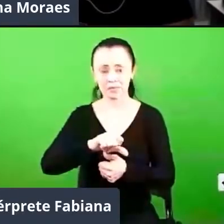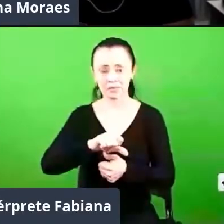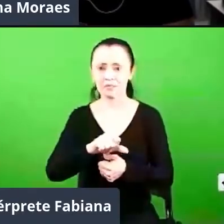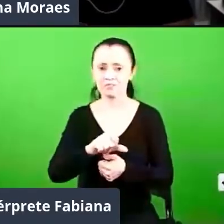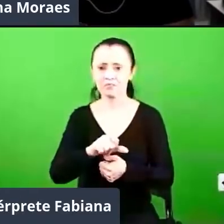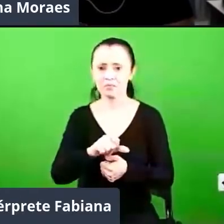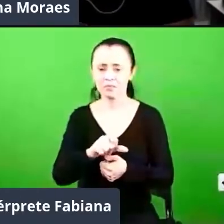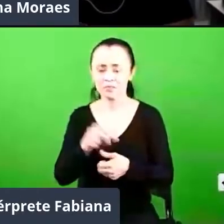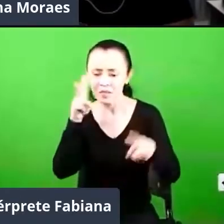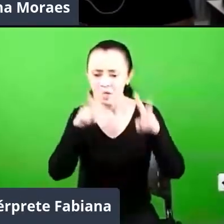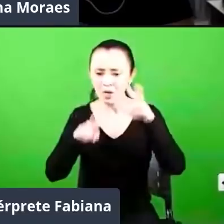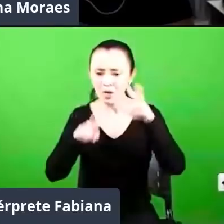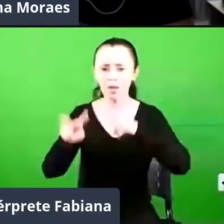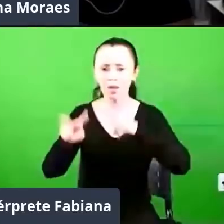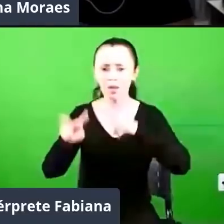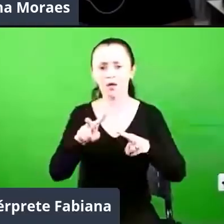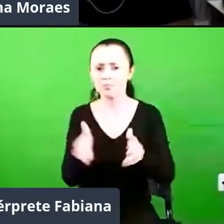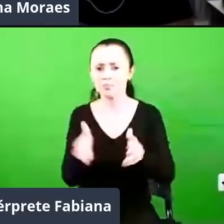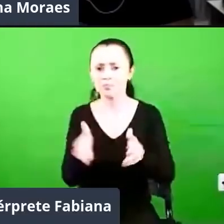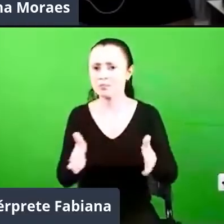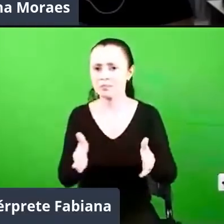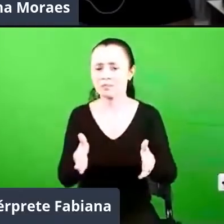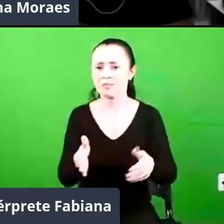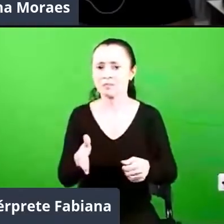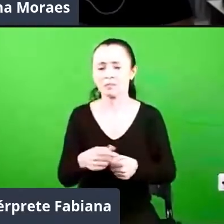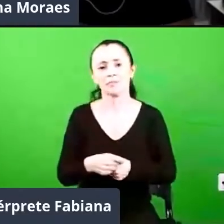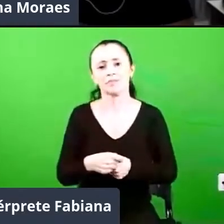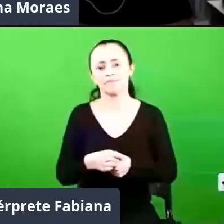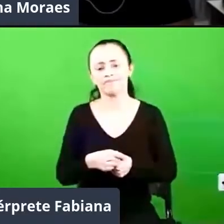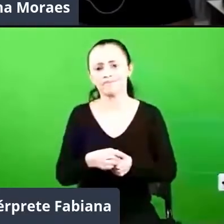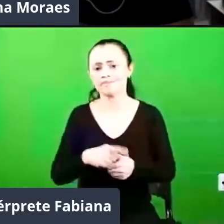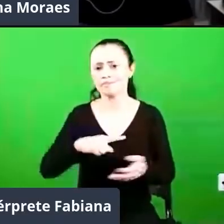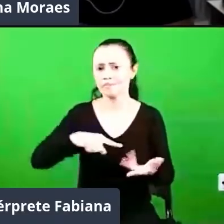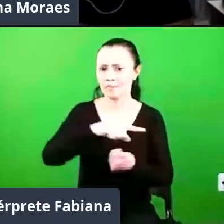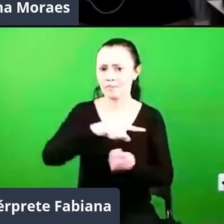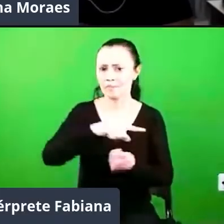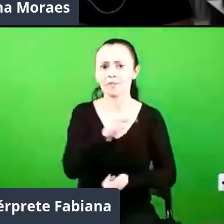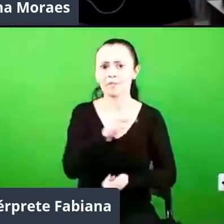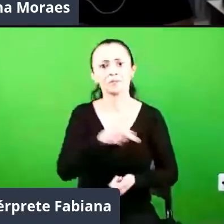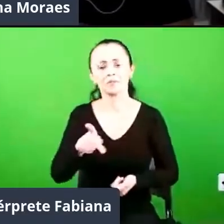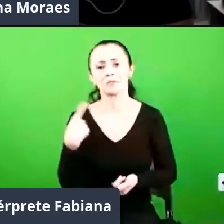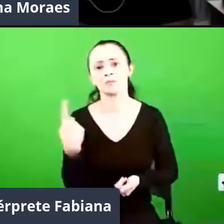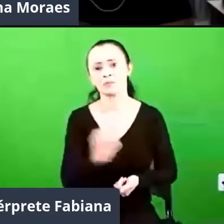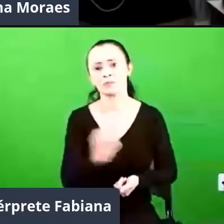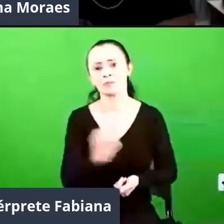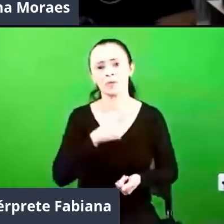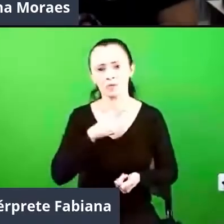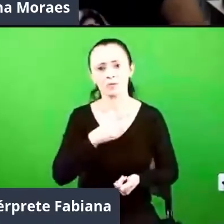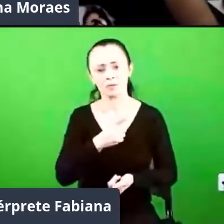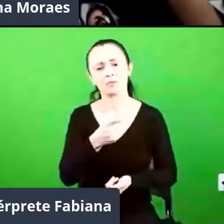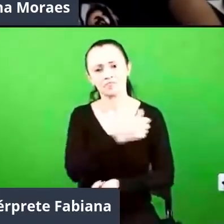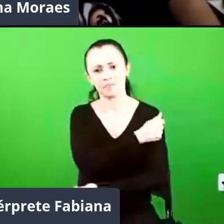temos filhos que estão na idade escolar. Eu sou professora, trabalhei durante muitos anos com anos iniciais,